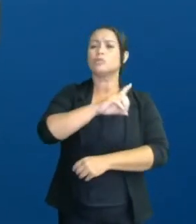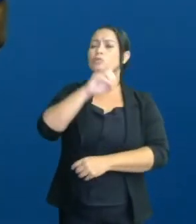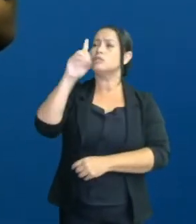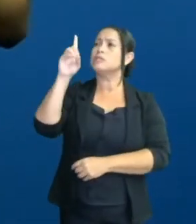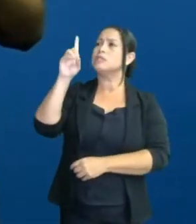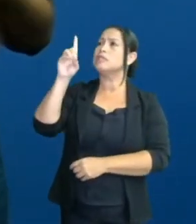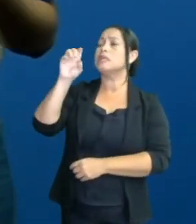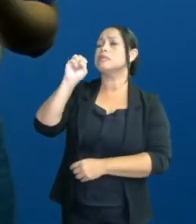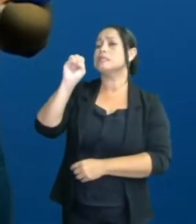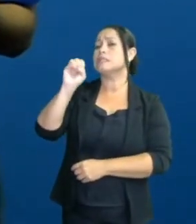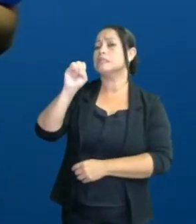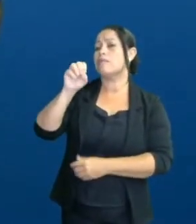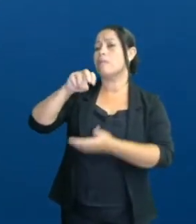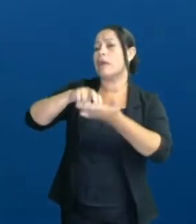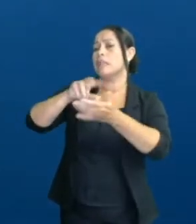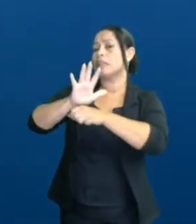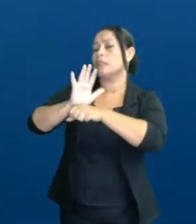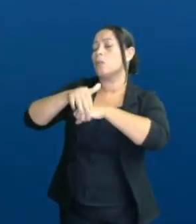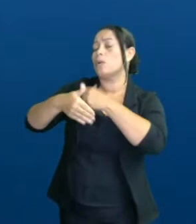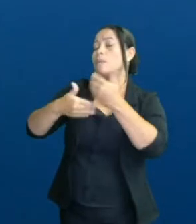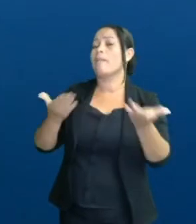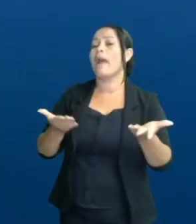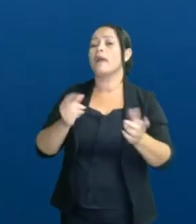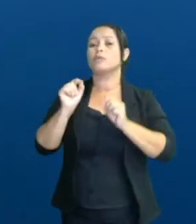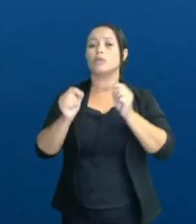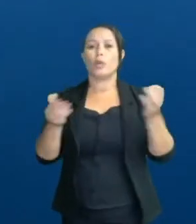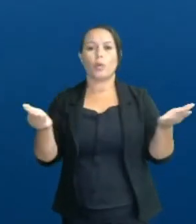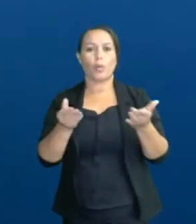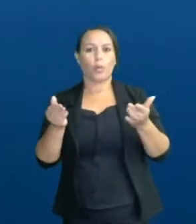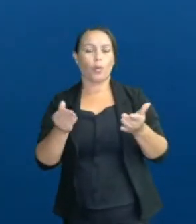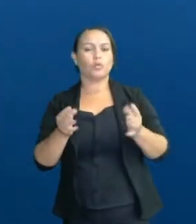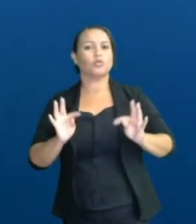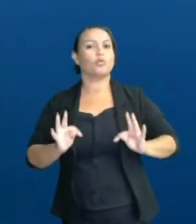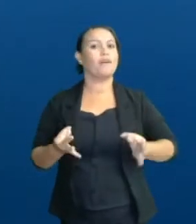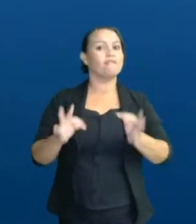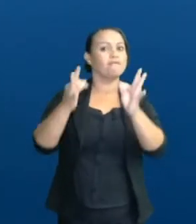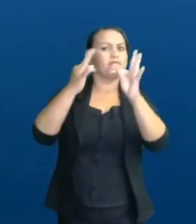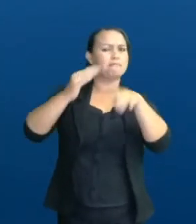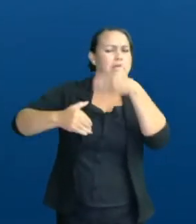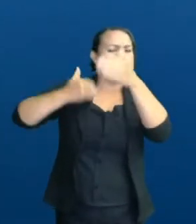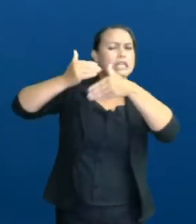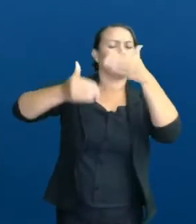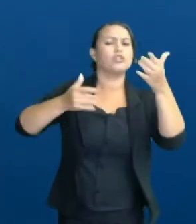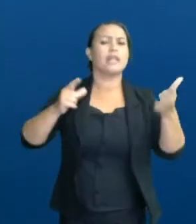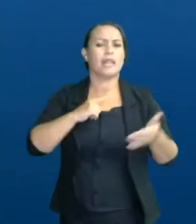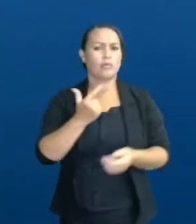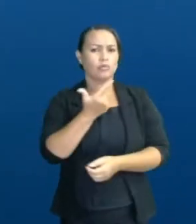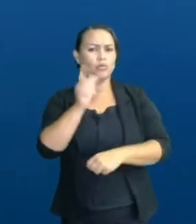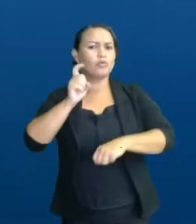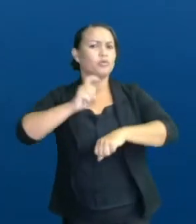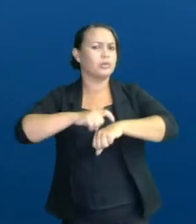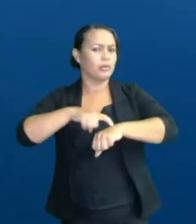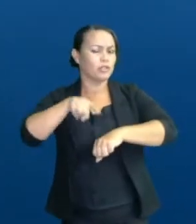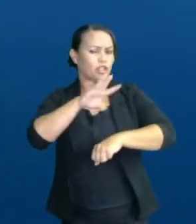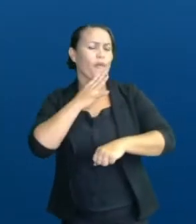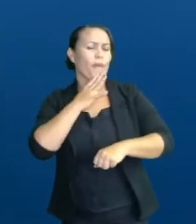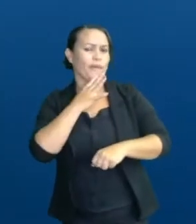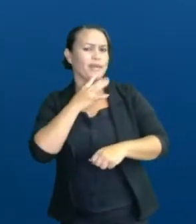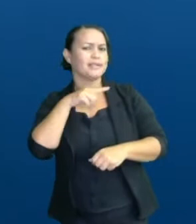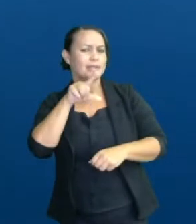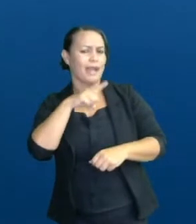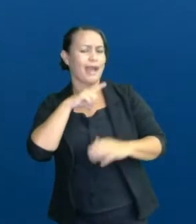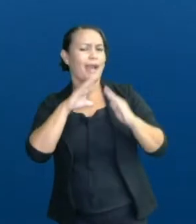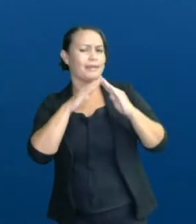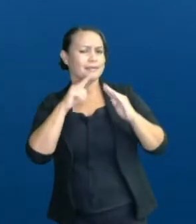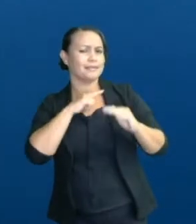estava. Mas hoje, com o avanço da tecnologia, a gente tem outros instrumentos de medida de tempo que vocês conhecem bem, que tem aí na casa